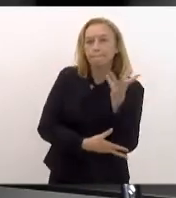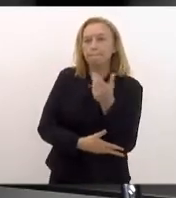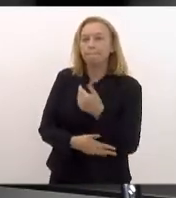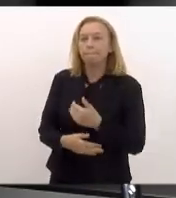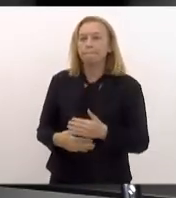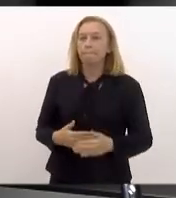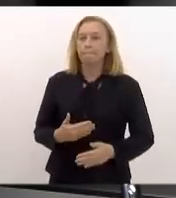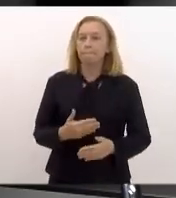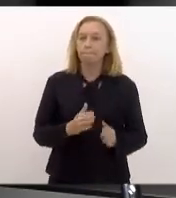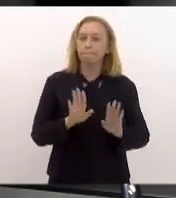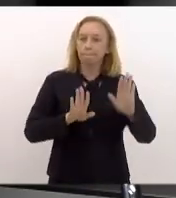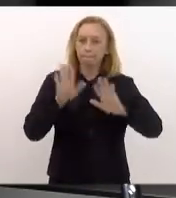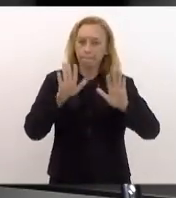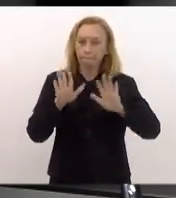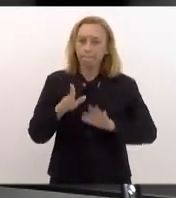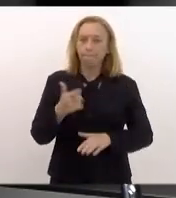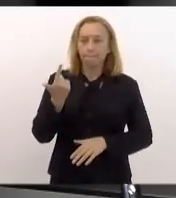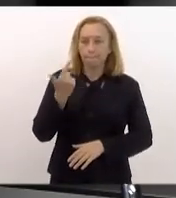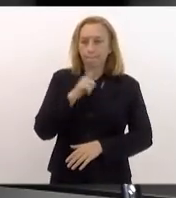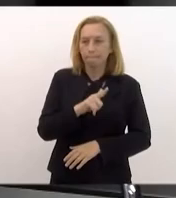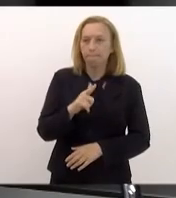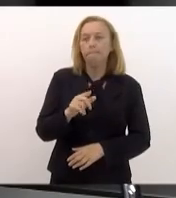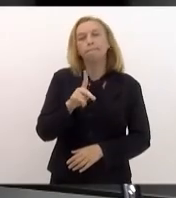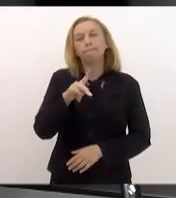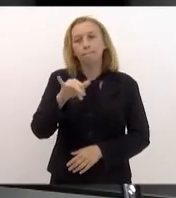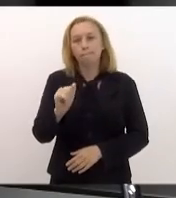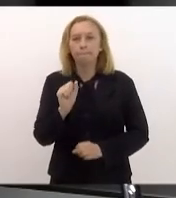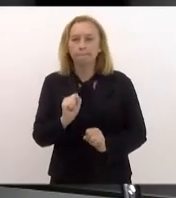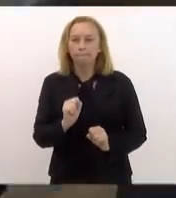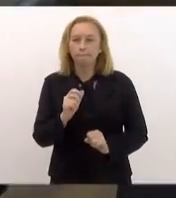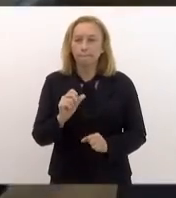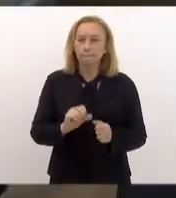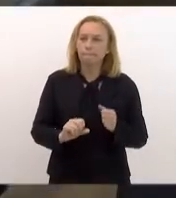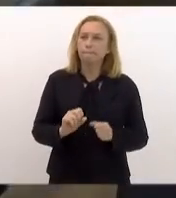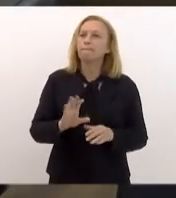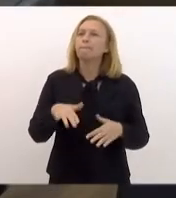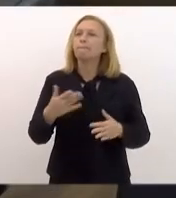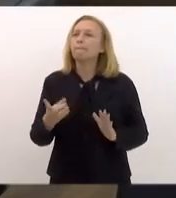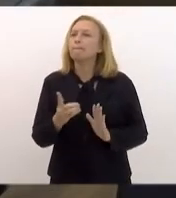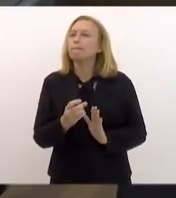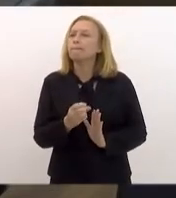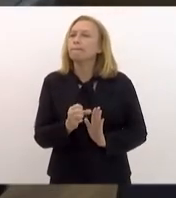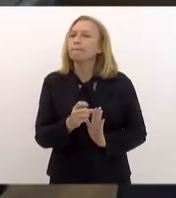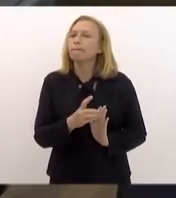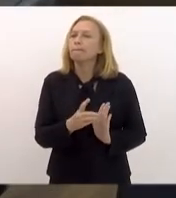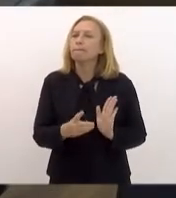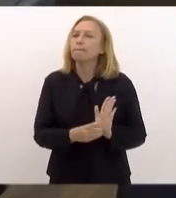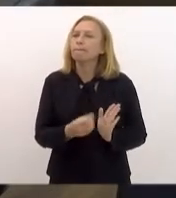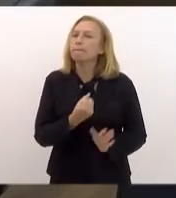de licenciamento. Então é algo que o INEA pode fazer isso para... Qual o número do decreto, Fio? 42890.